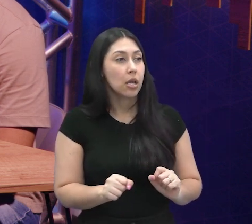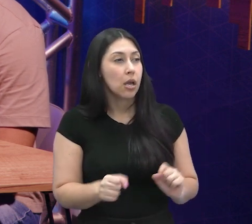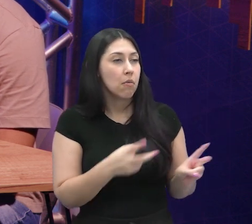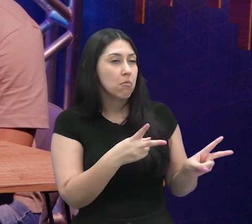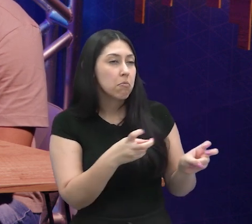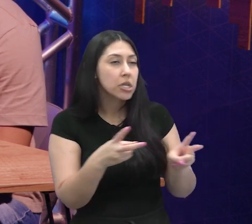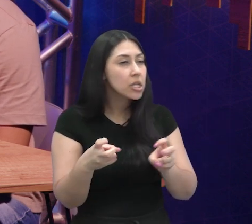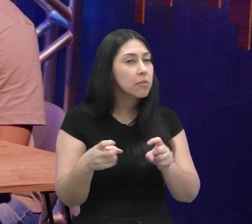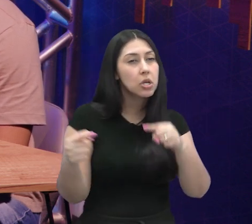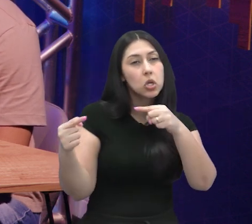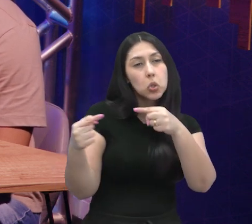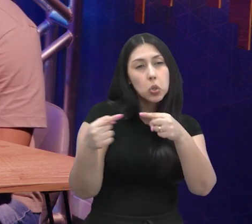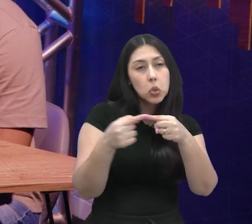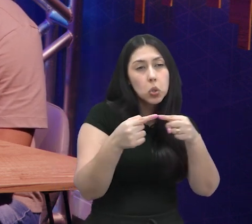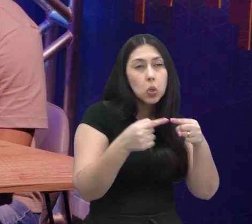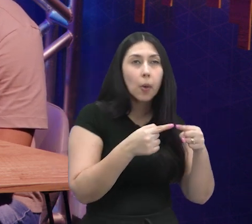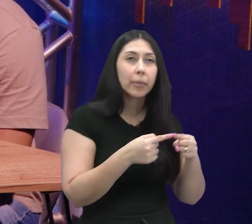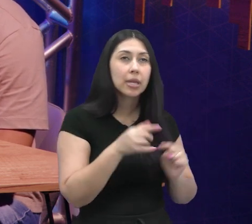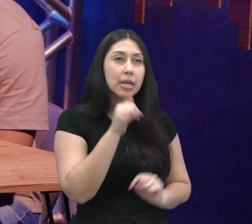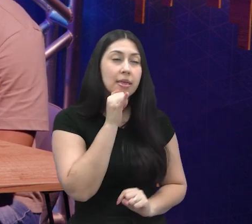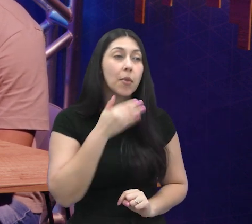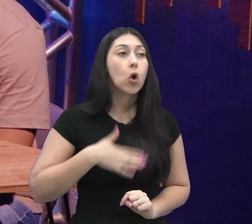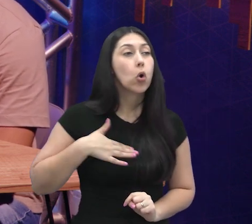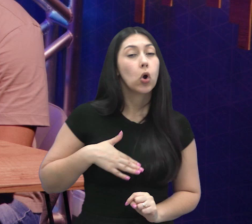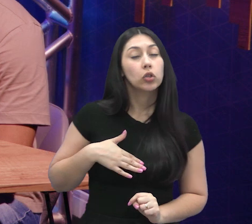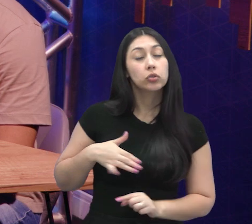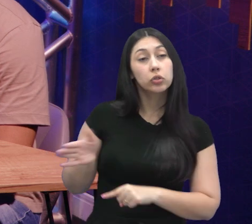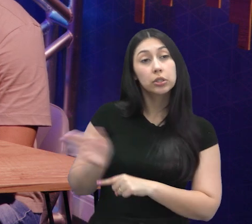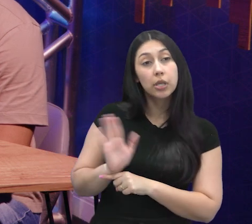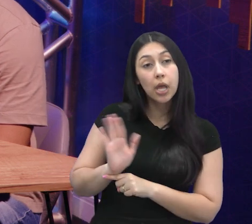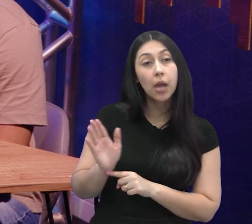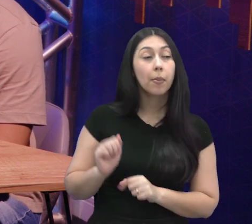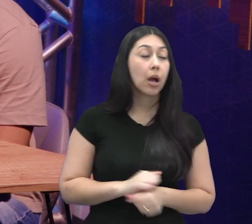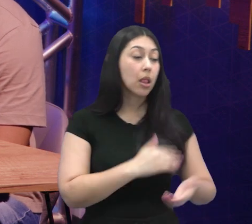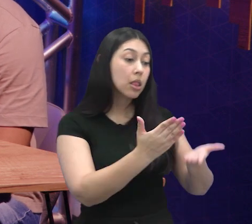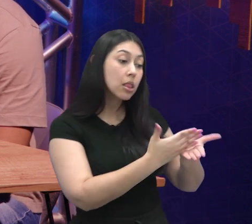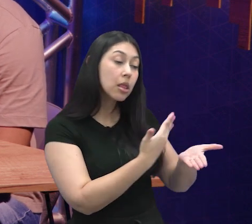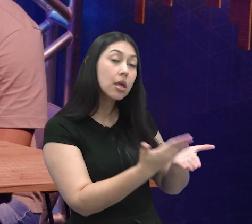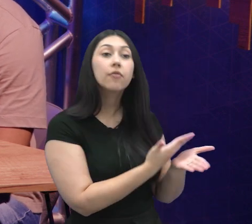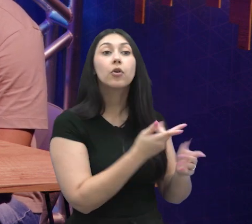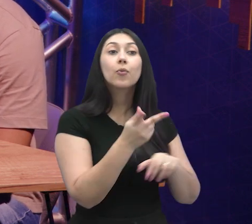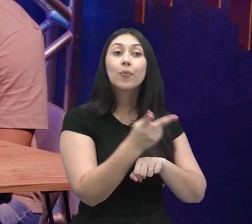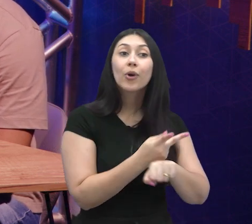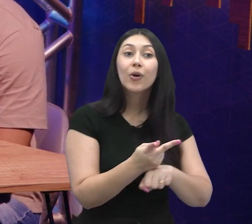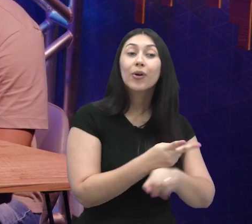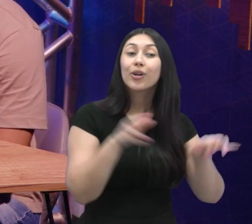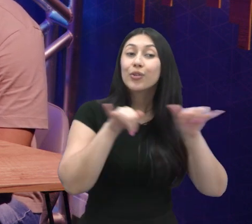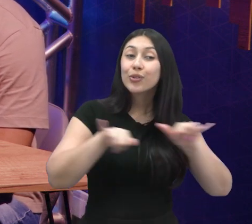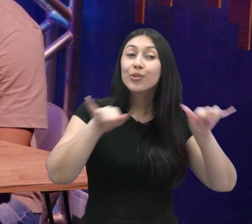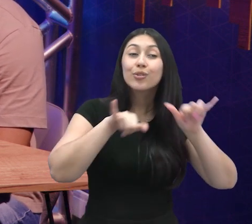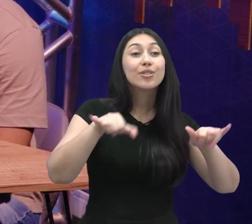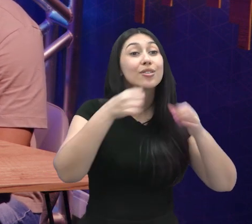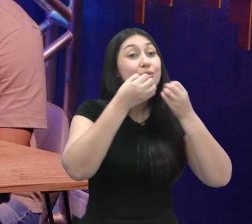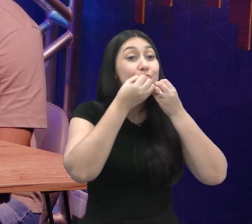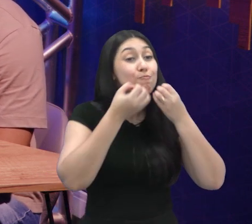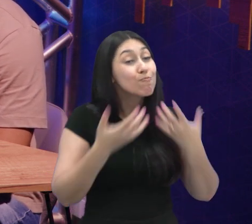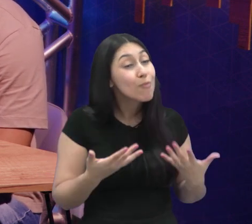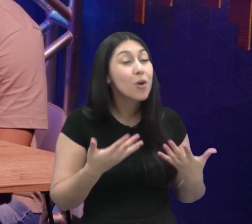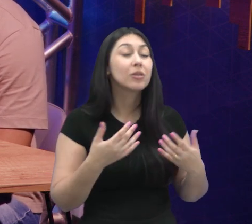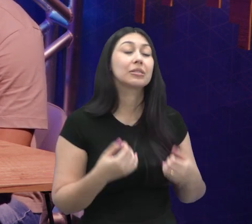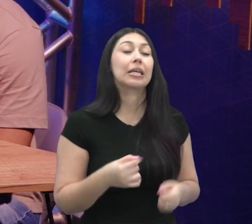veja os seus gostos, se você gosta de cinema, se você gosta de livros, existem sites que colocam notícias sobre isso, que são